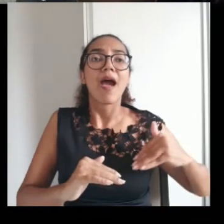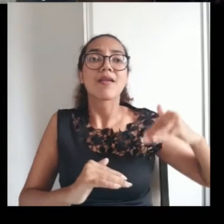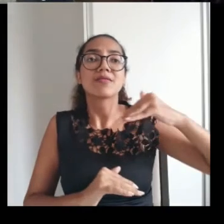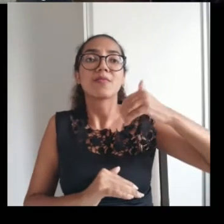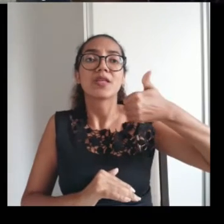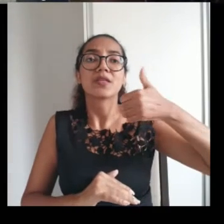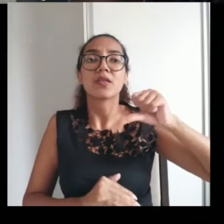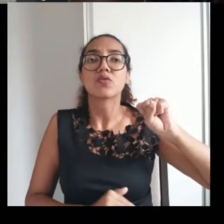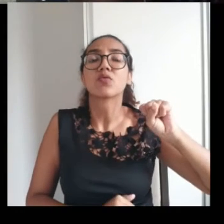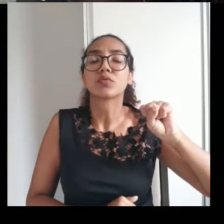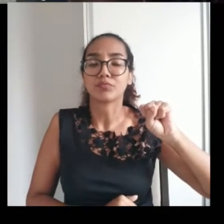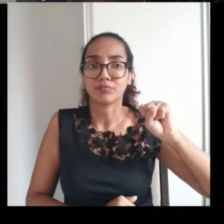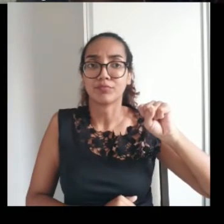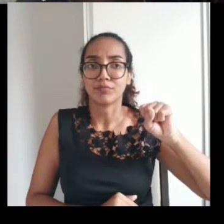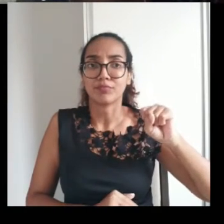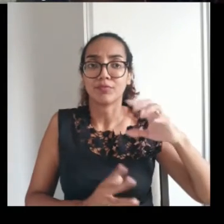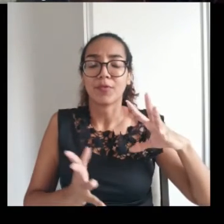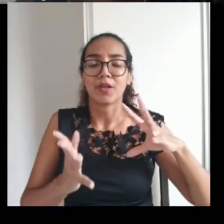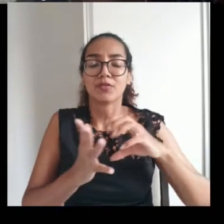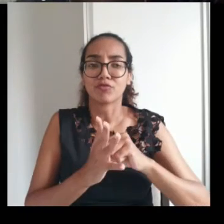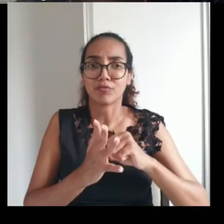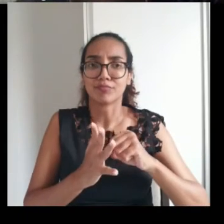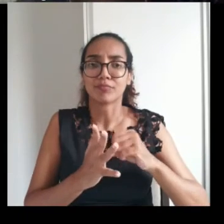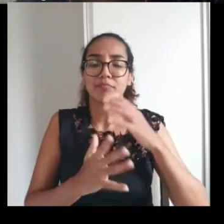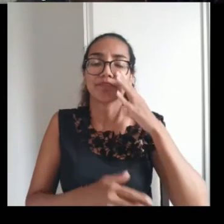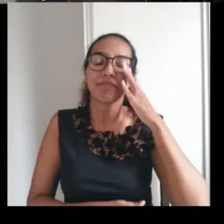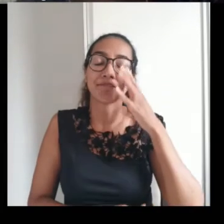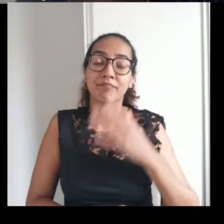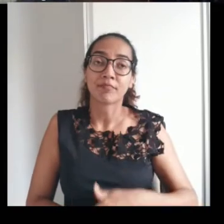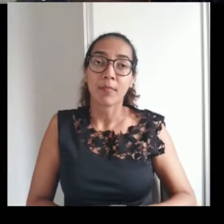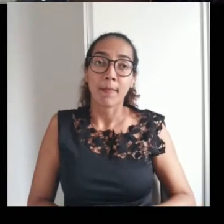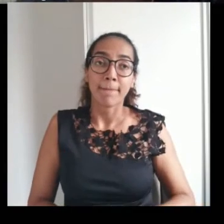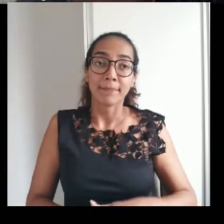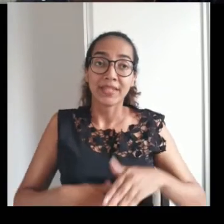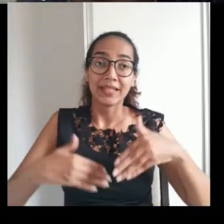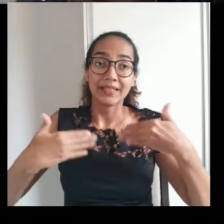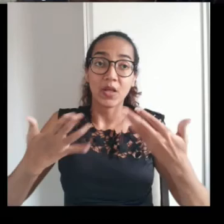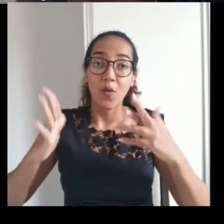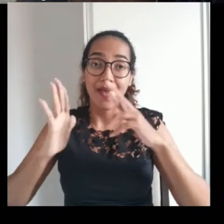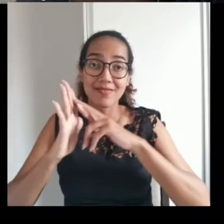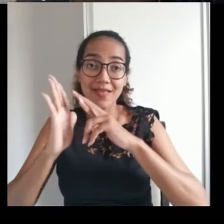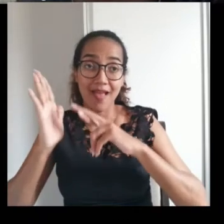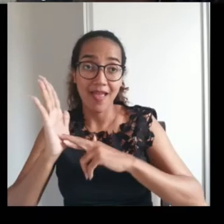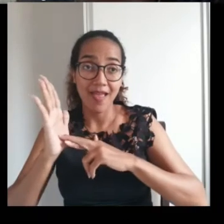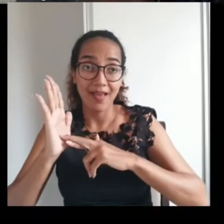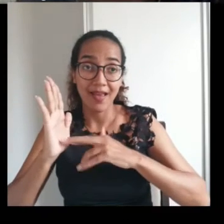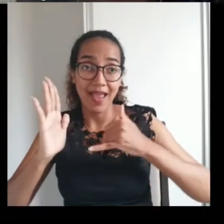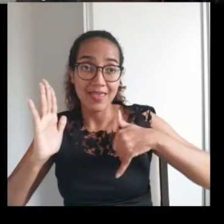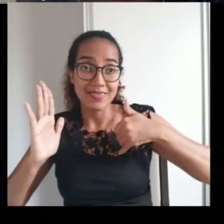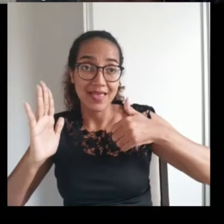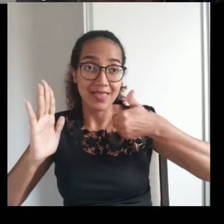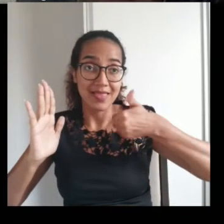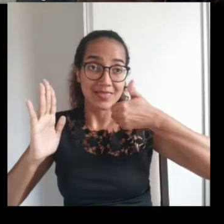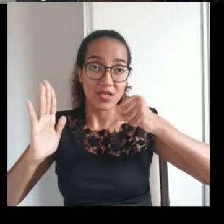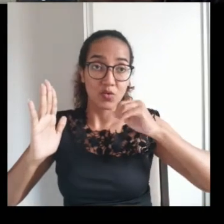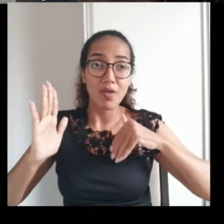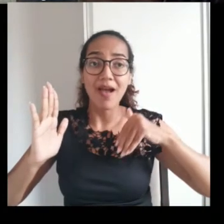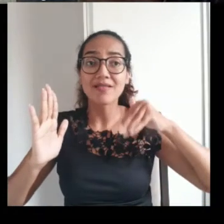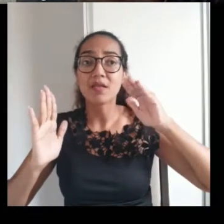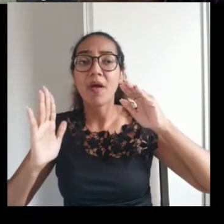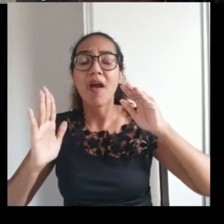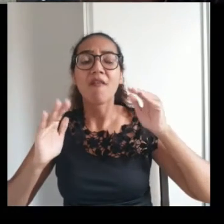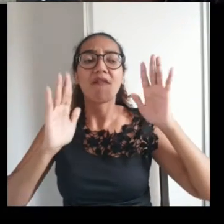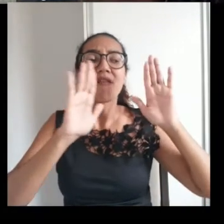anos. Então, essa regra maior de 18 anos vai ficar aqui no repositório ou vai ficar